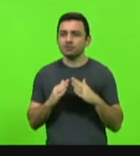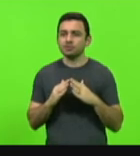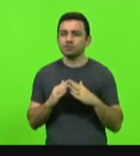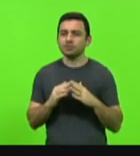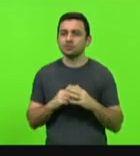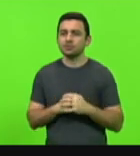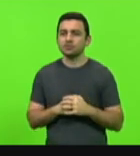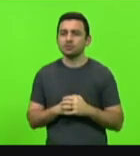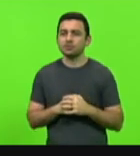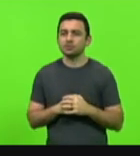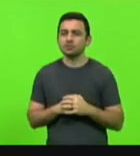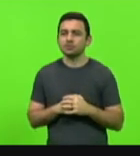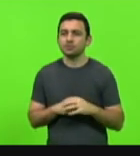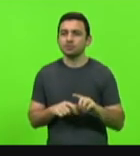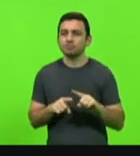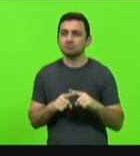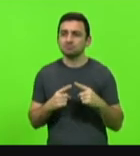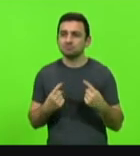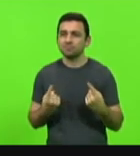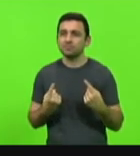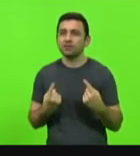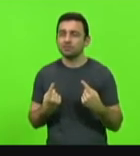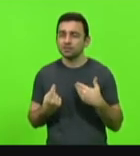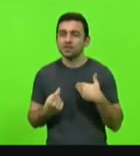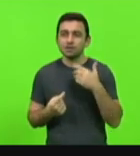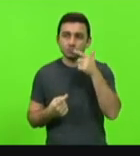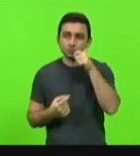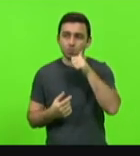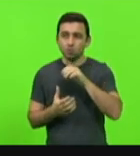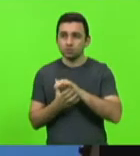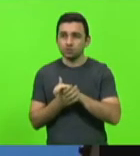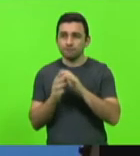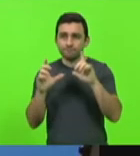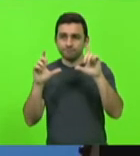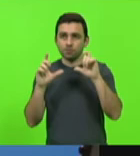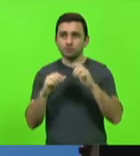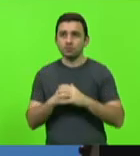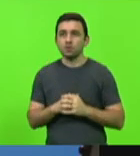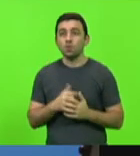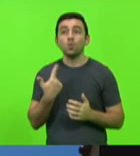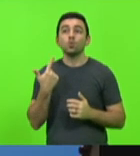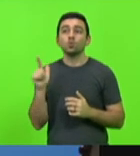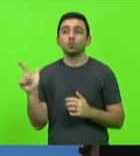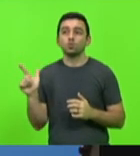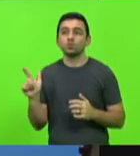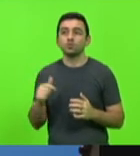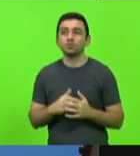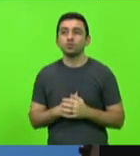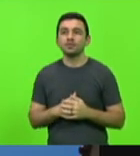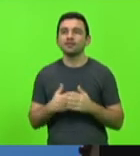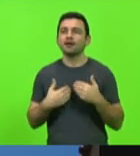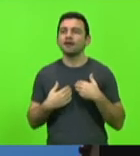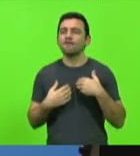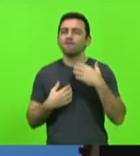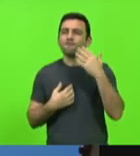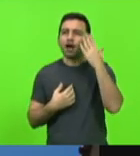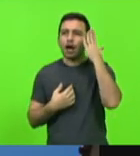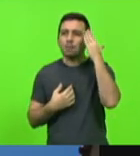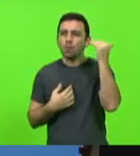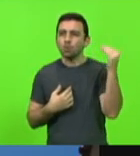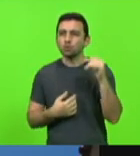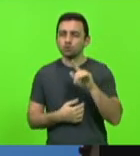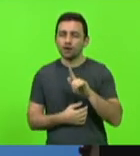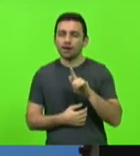minha esposa que tirou essa foto. Próximo. Aí é o famoso garapuvu. A